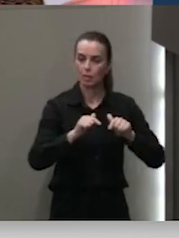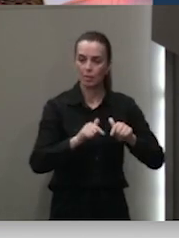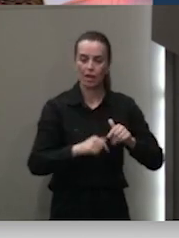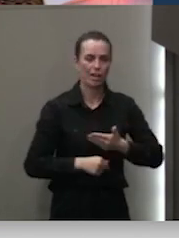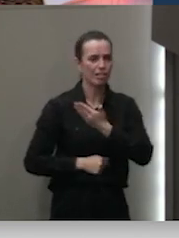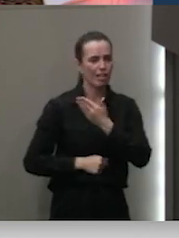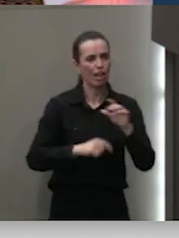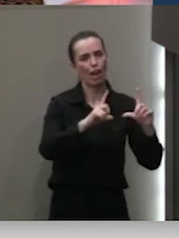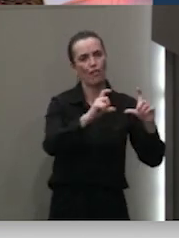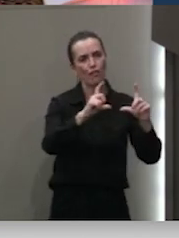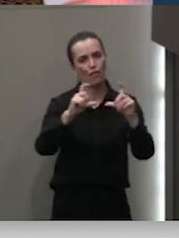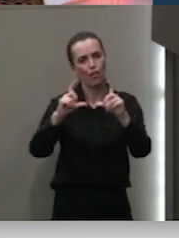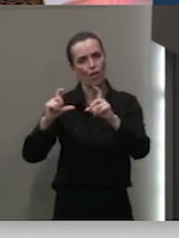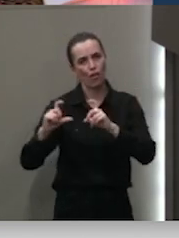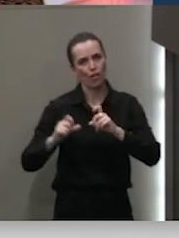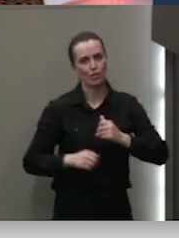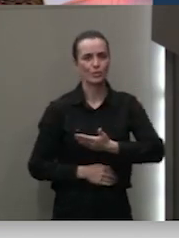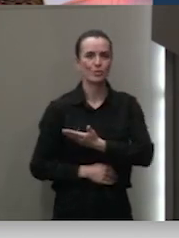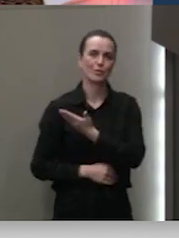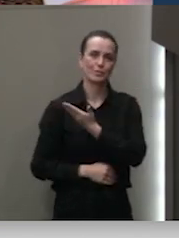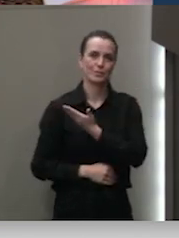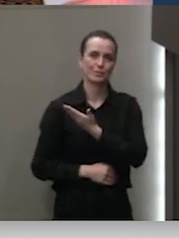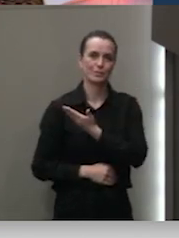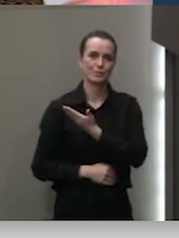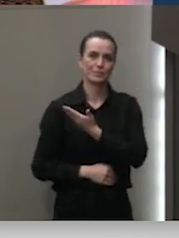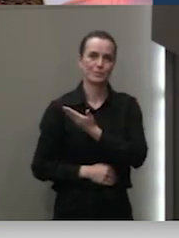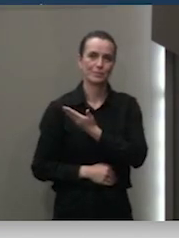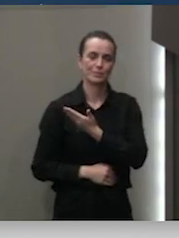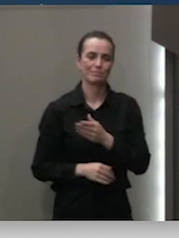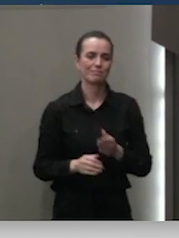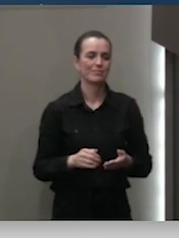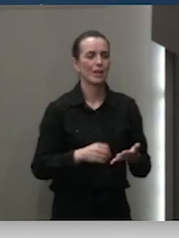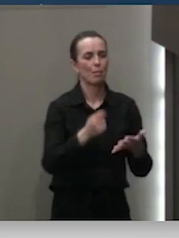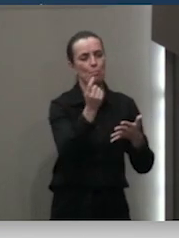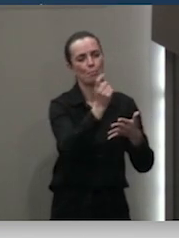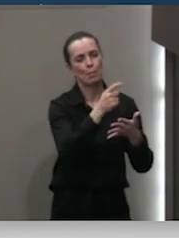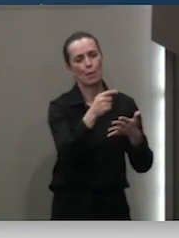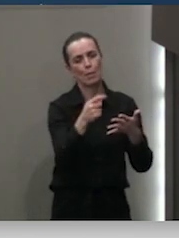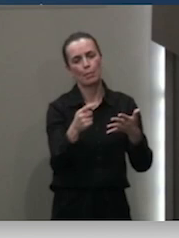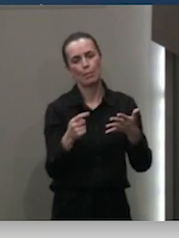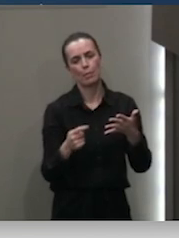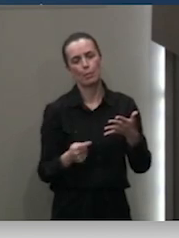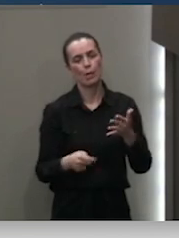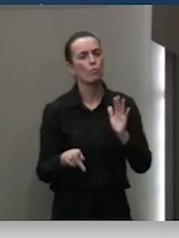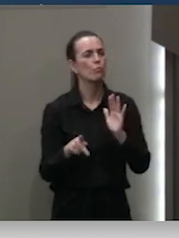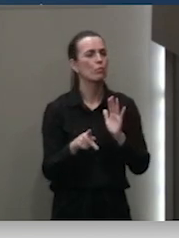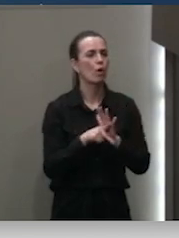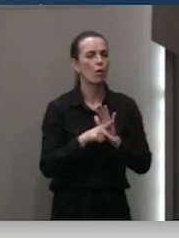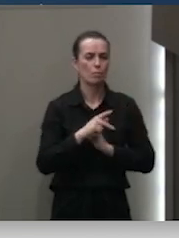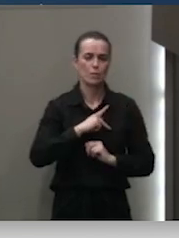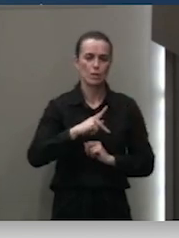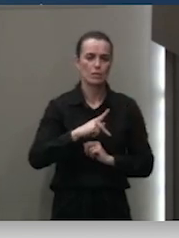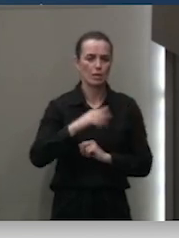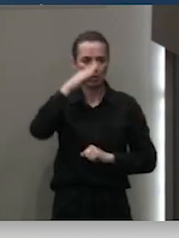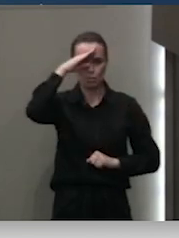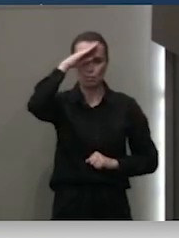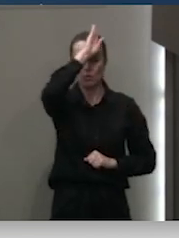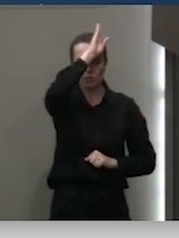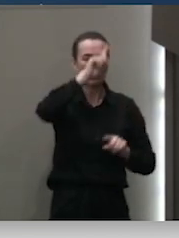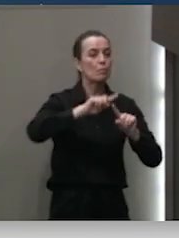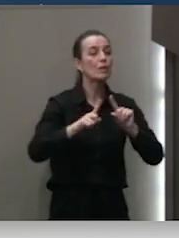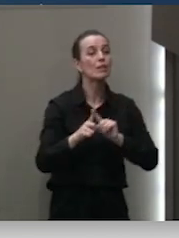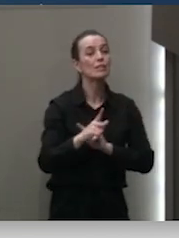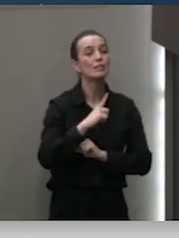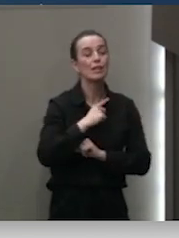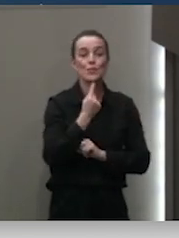Roberto tá o Erasmo o Carlos Gomes Inúmeras pessoas o próprio Presidente bolsonaro Mas tem uma pessoa especial que eu